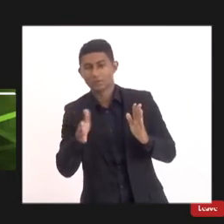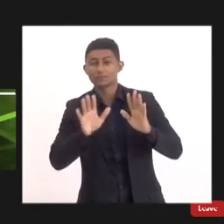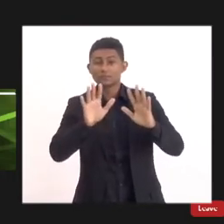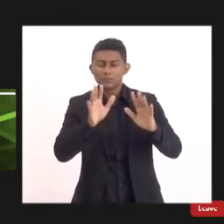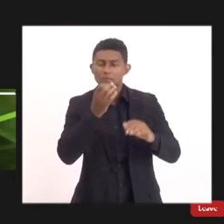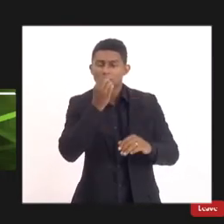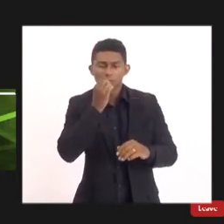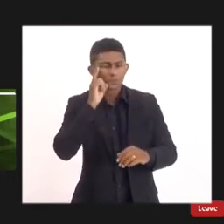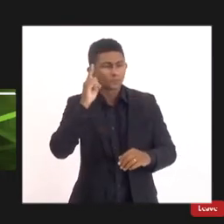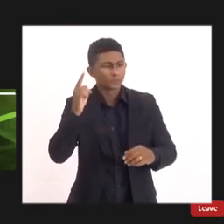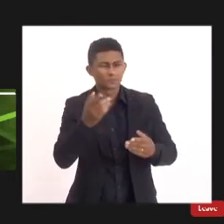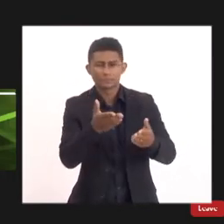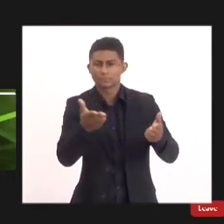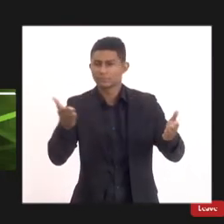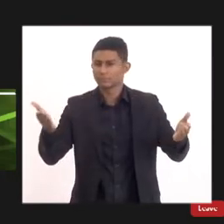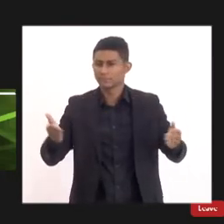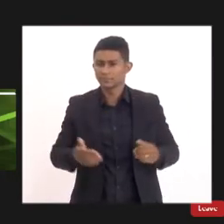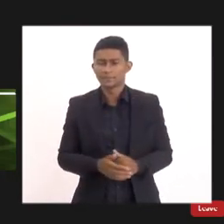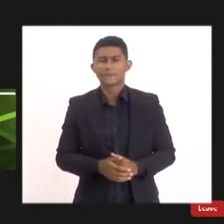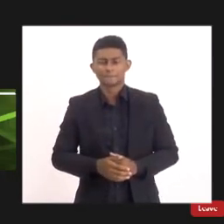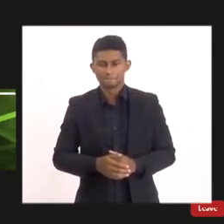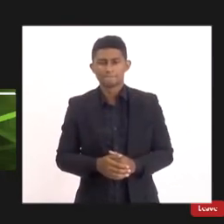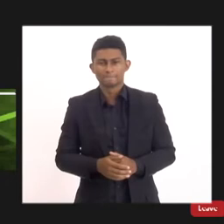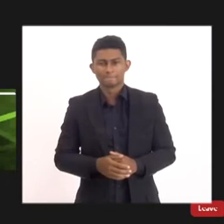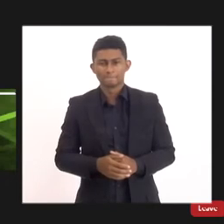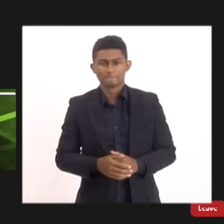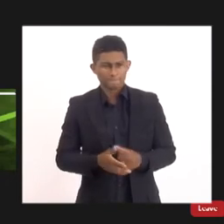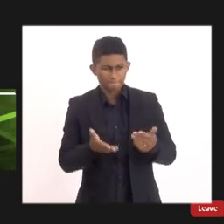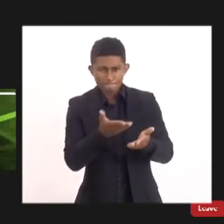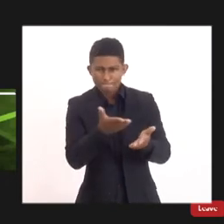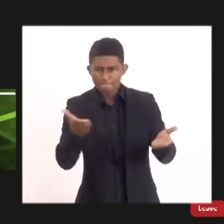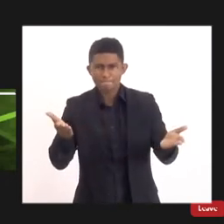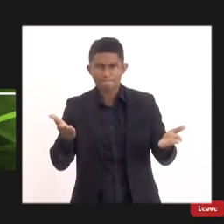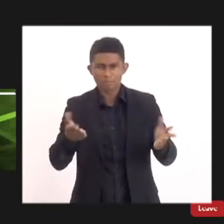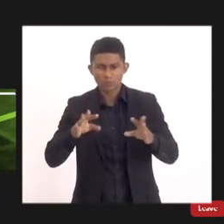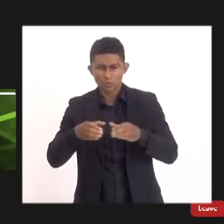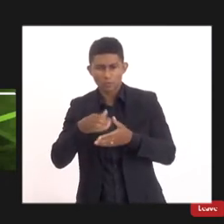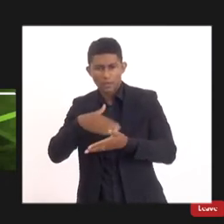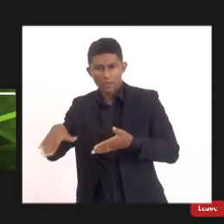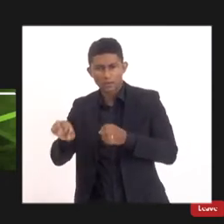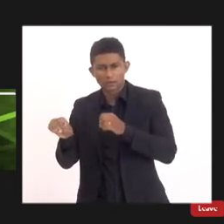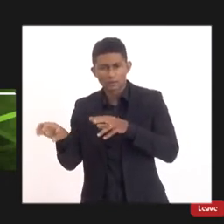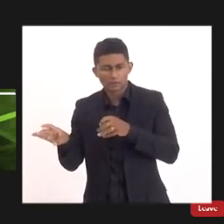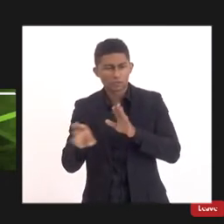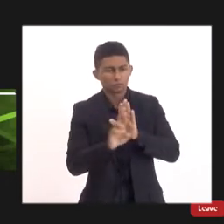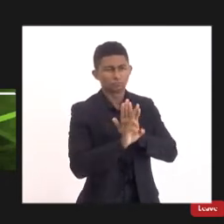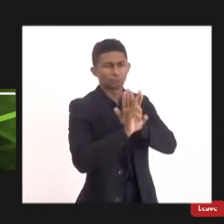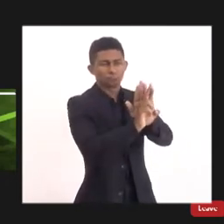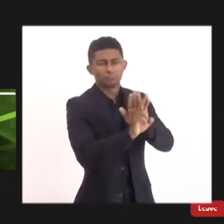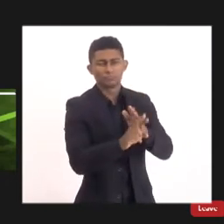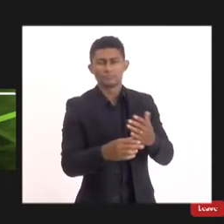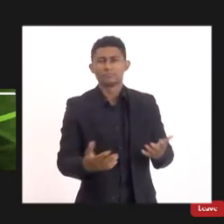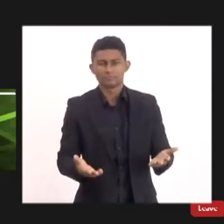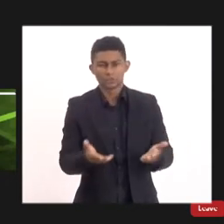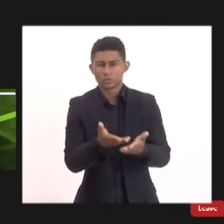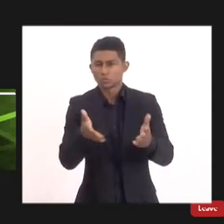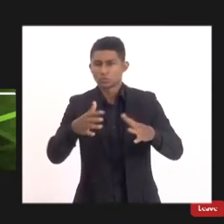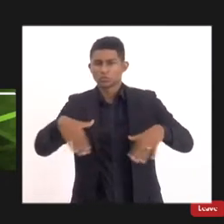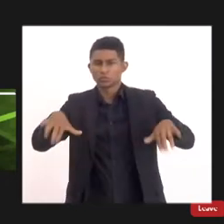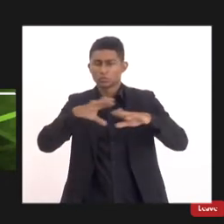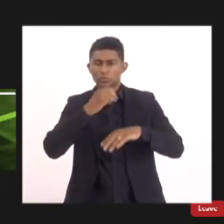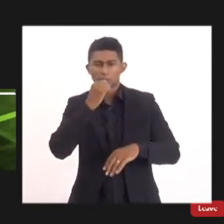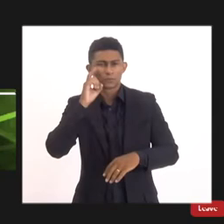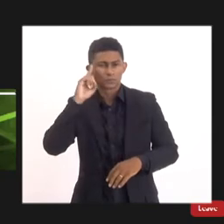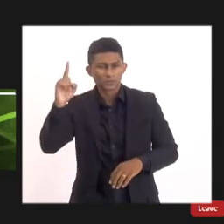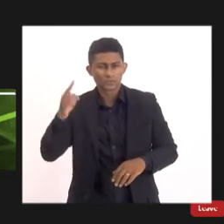todas, aos representantes da SEDUC, aos representantes da Secretaria de Educação, secretário